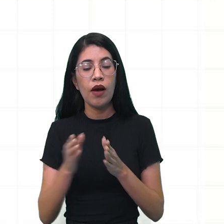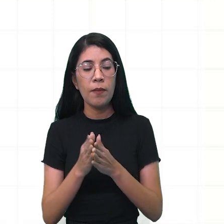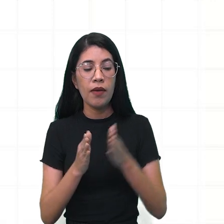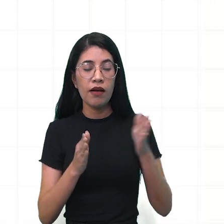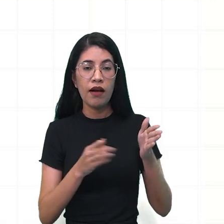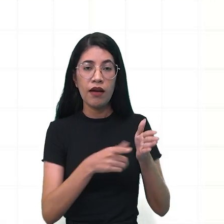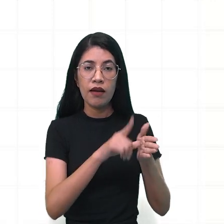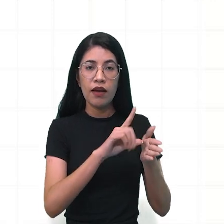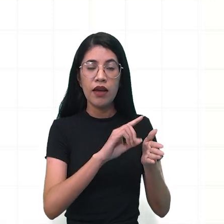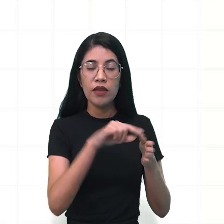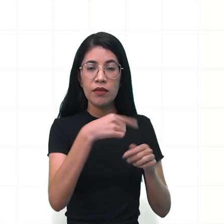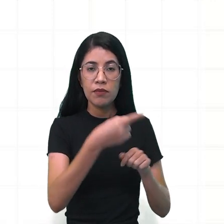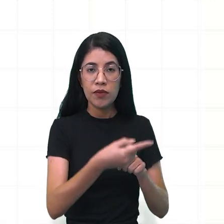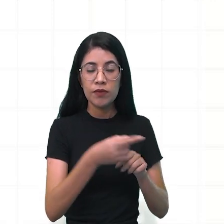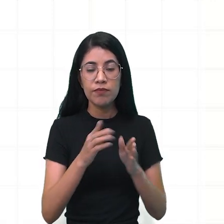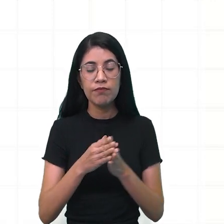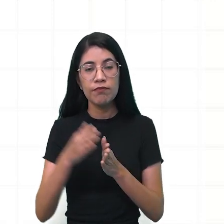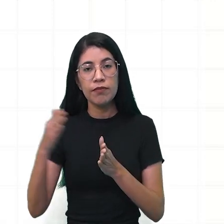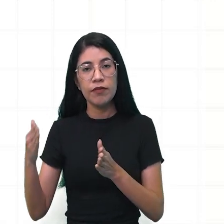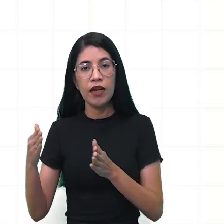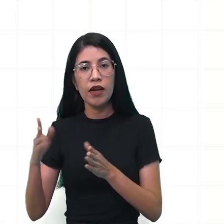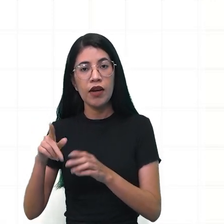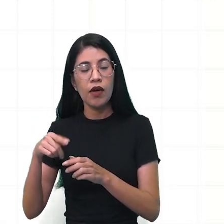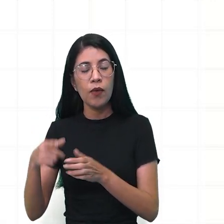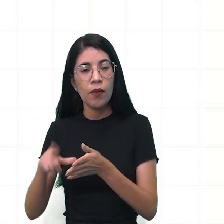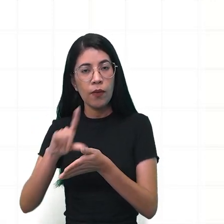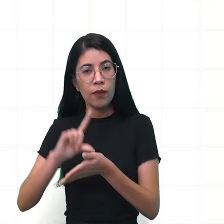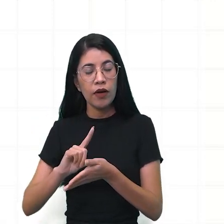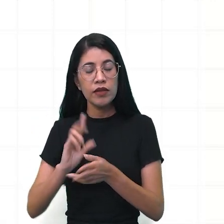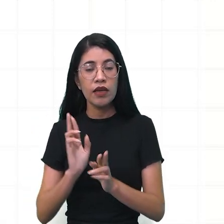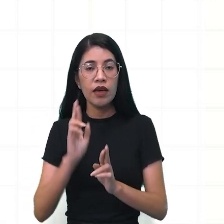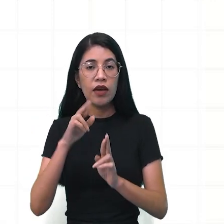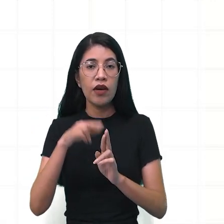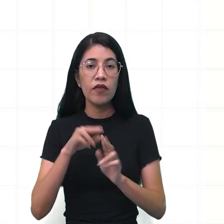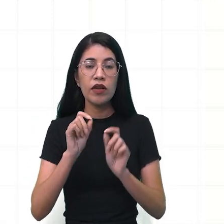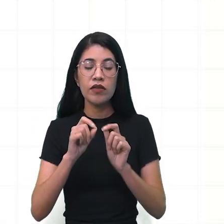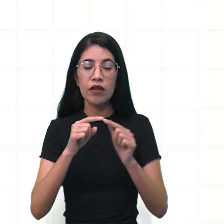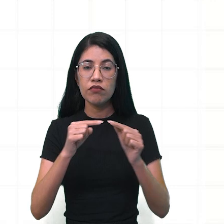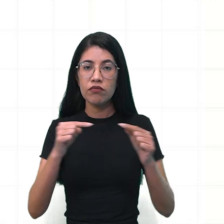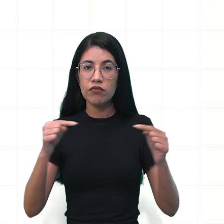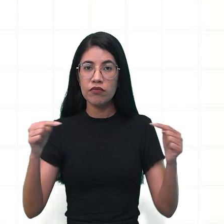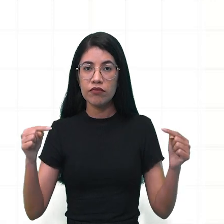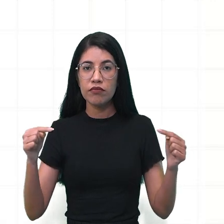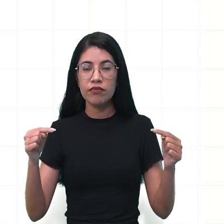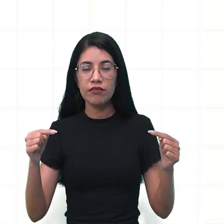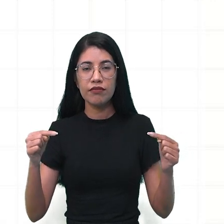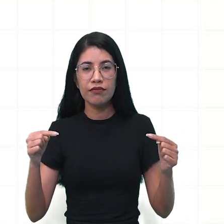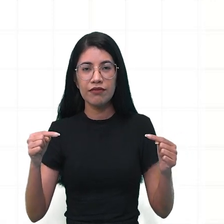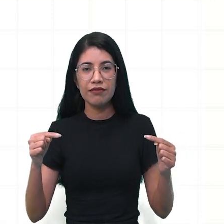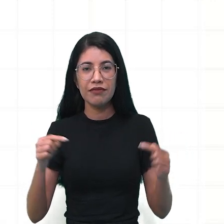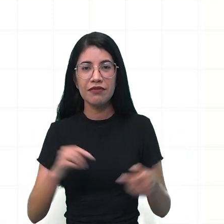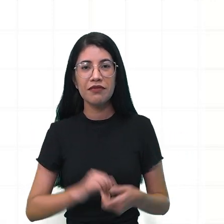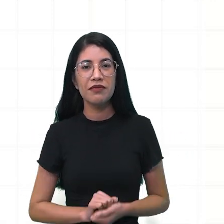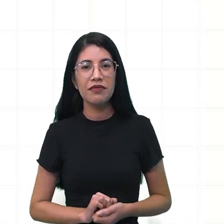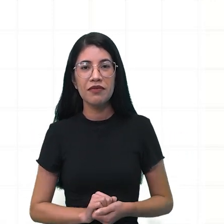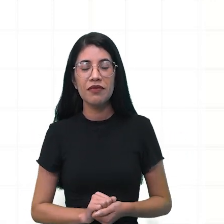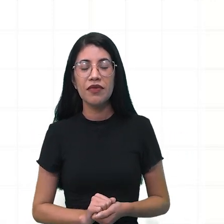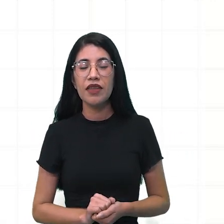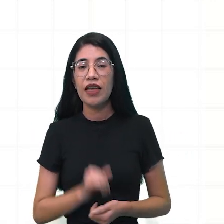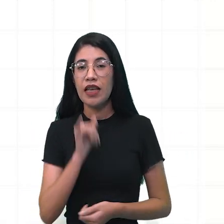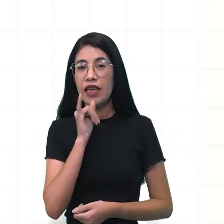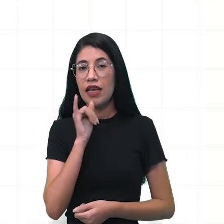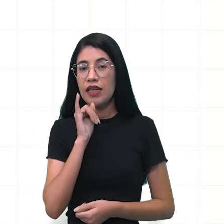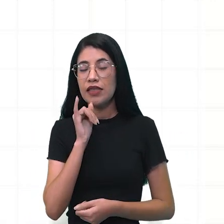antecessor. Mas o que será a nossa referência? Nossa referência será a reta numérica, tá certo? Vamos a